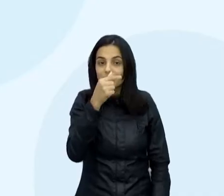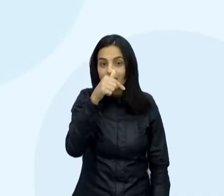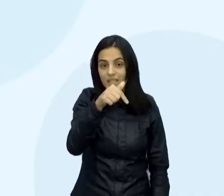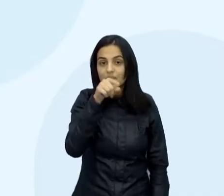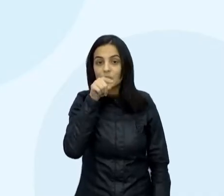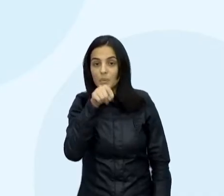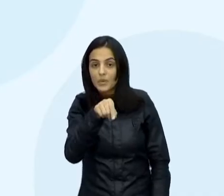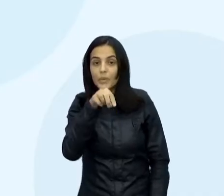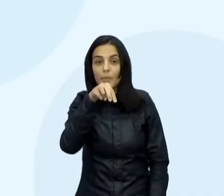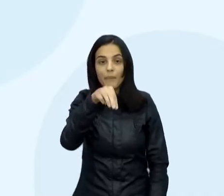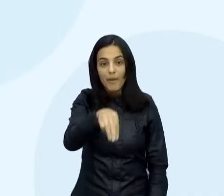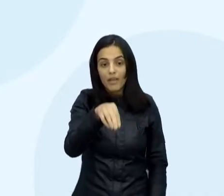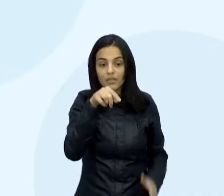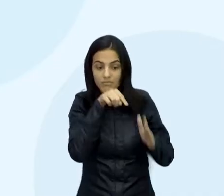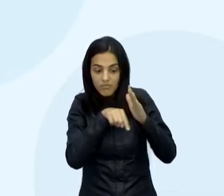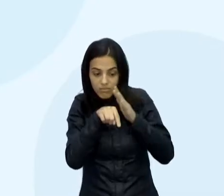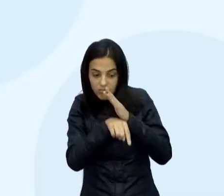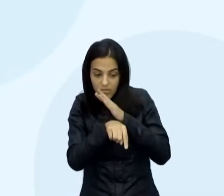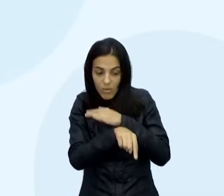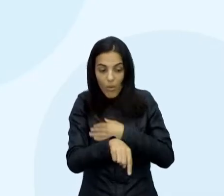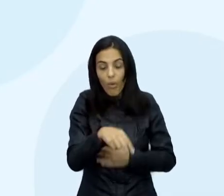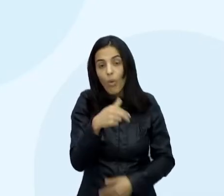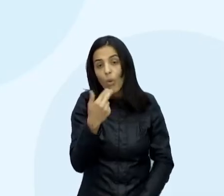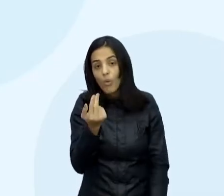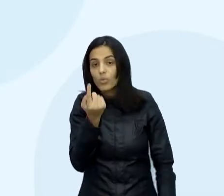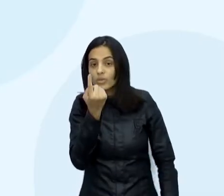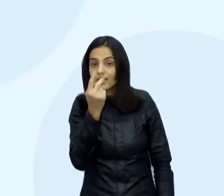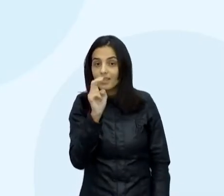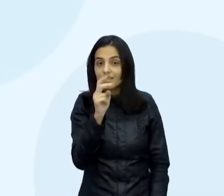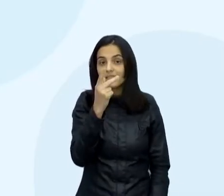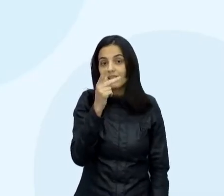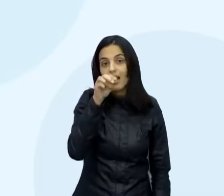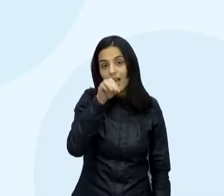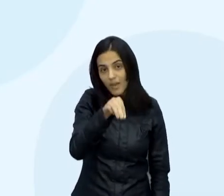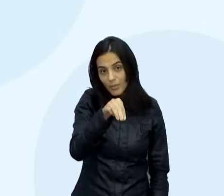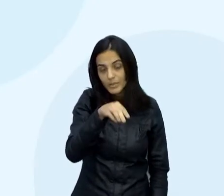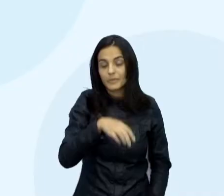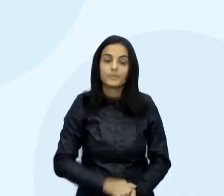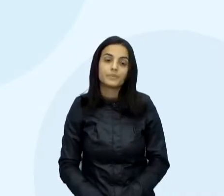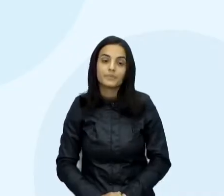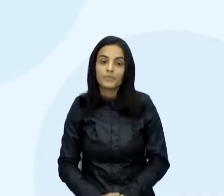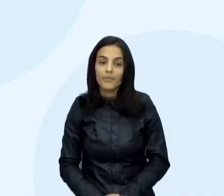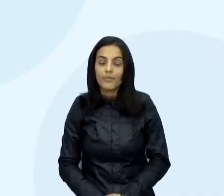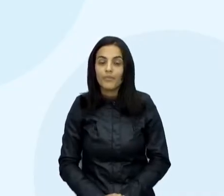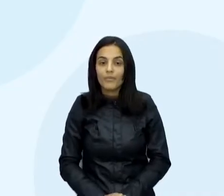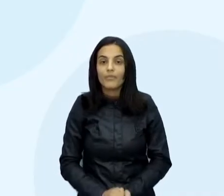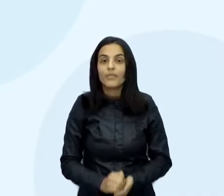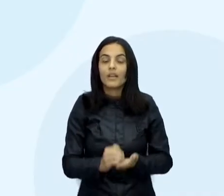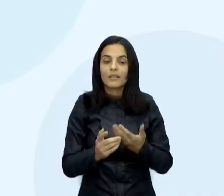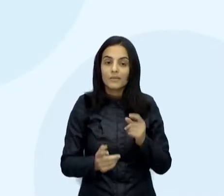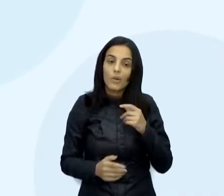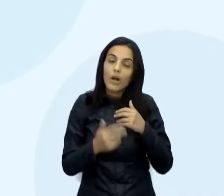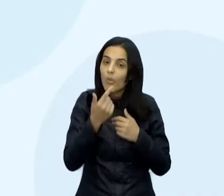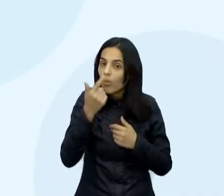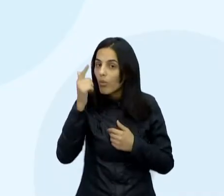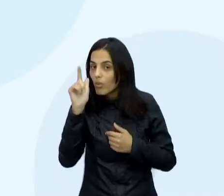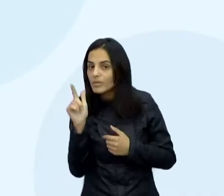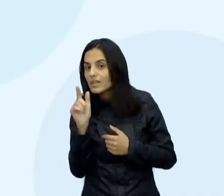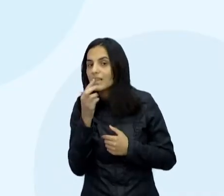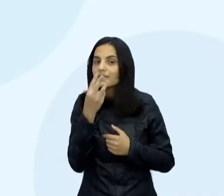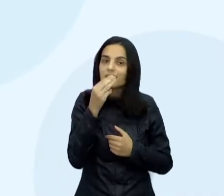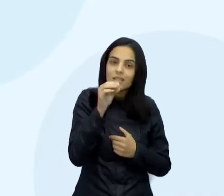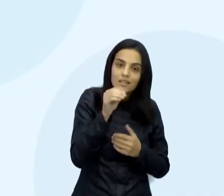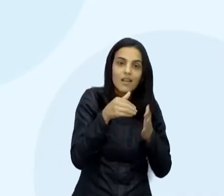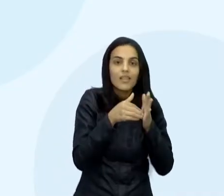de profundidade, ou 15 quilômetros, ou 17 quilômetros. Já a crosta continental, né, vai de